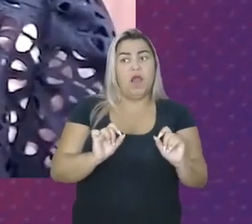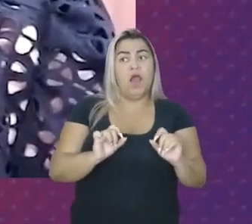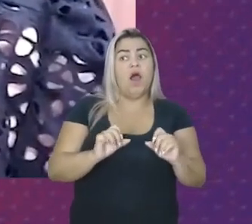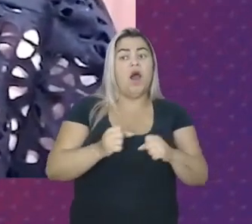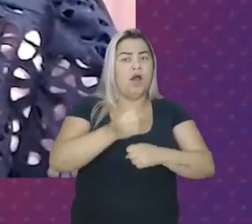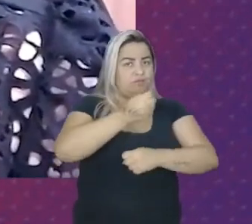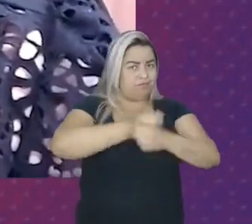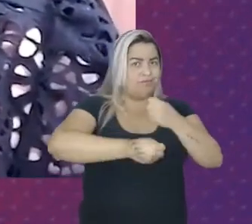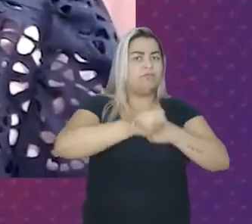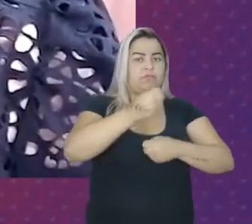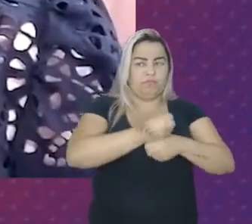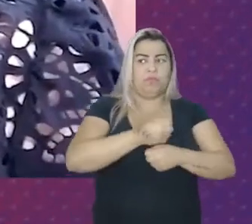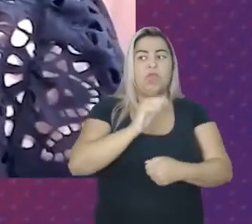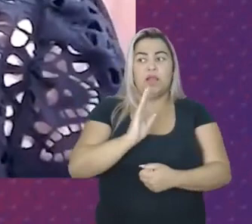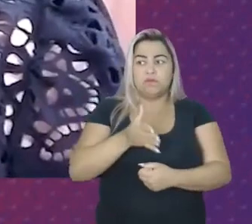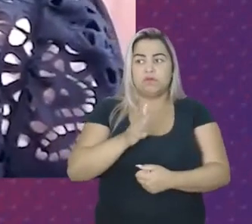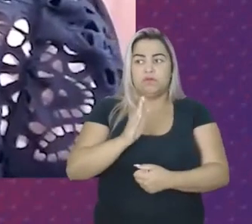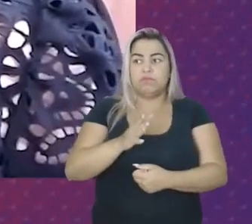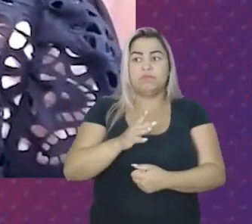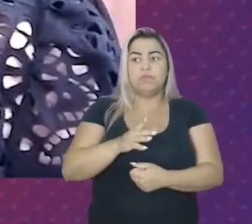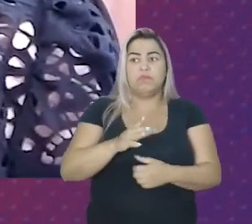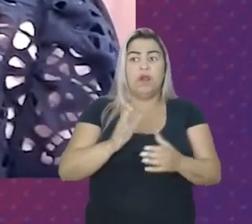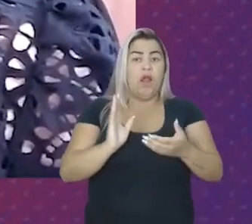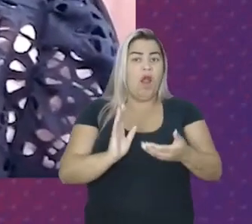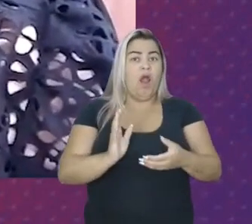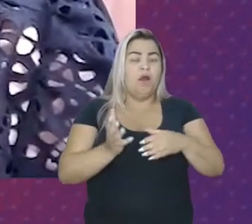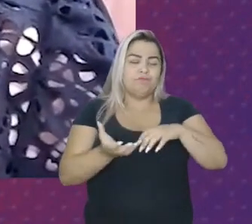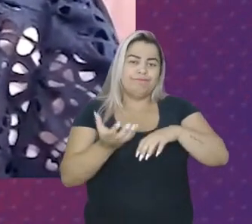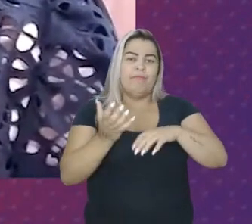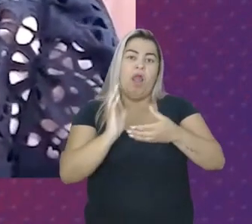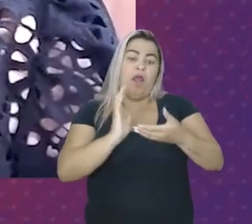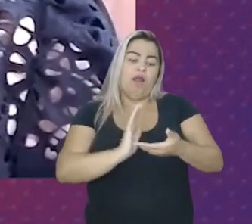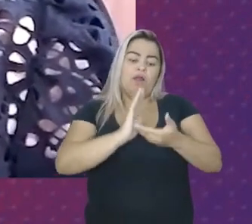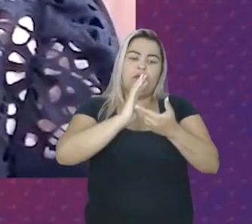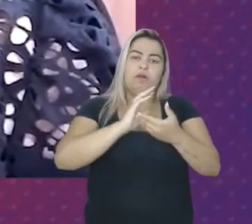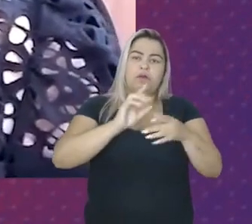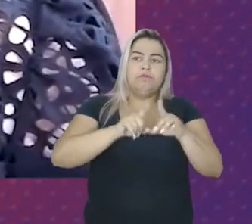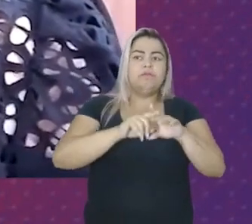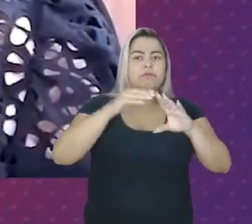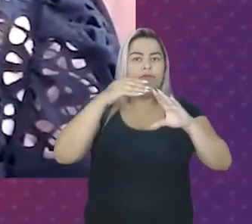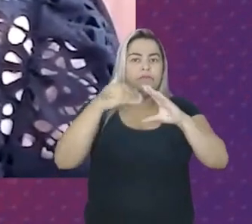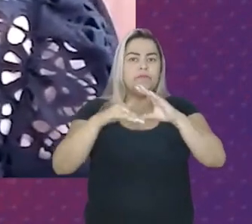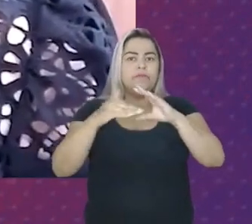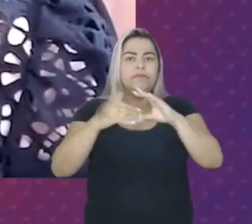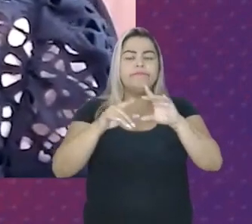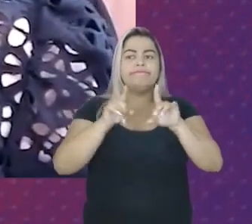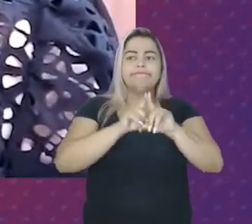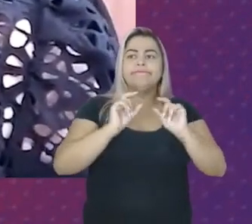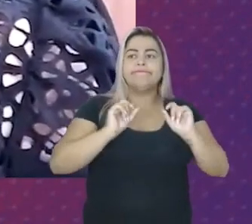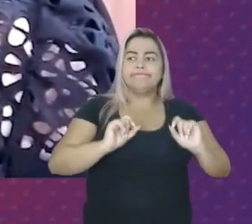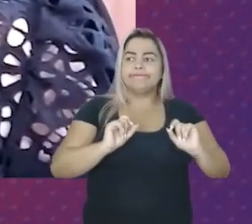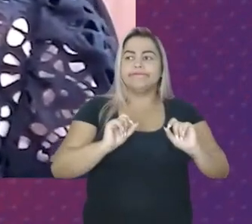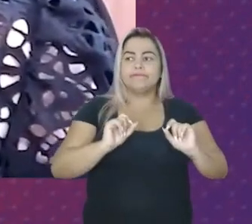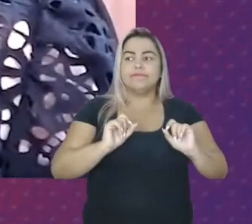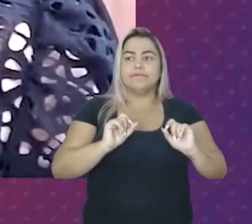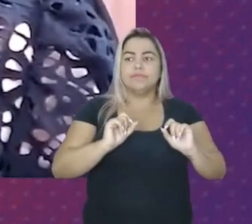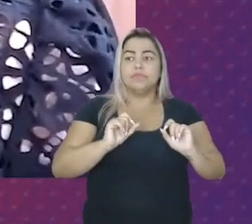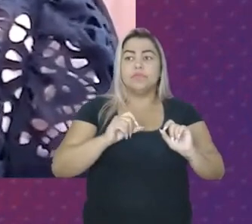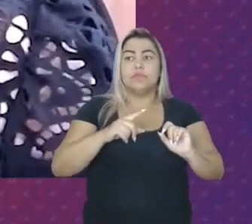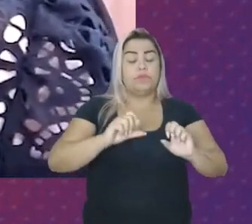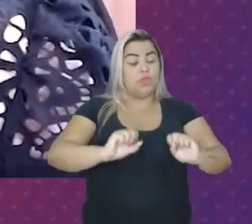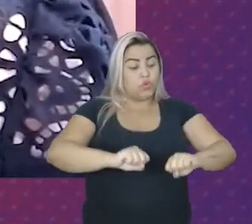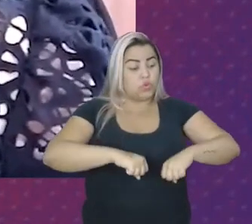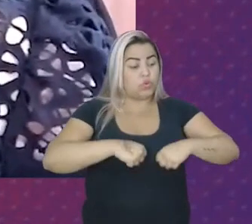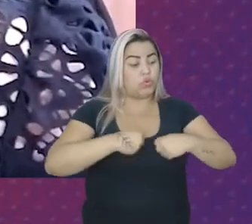passada, já na Câmara dos Deputados, encaminhada para o Senado, e a gente viu um grande movimento, um